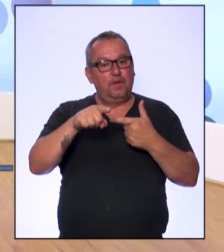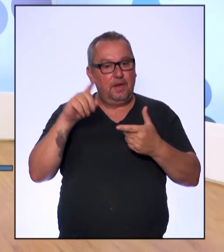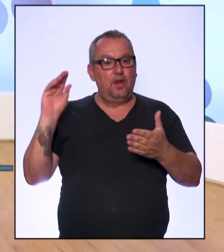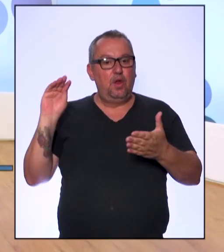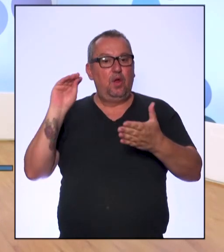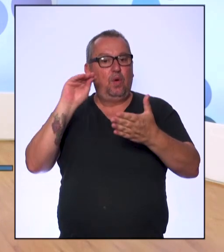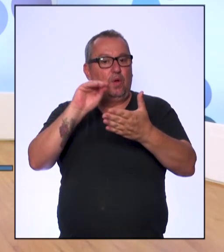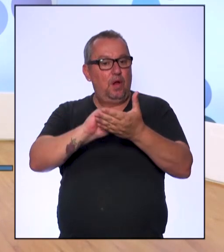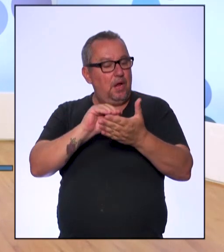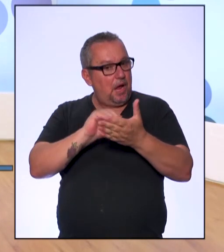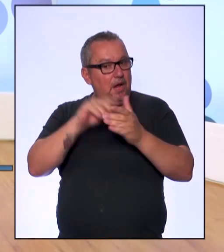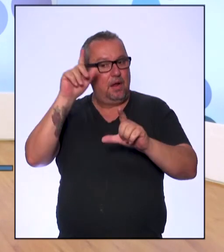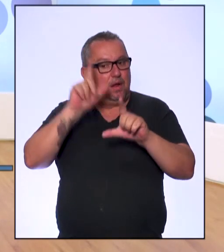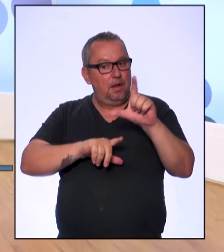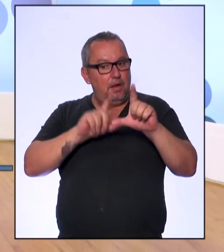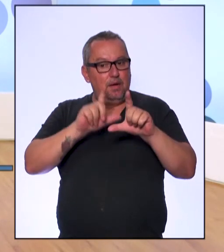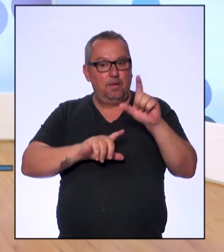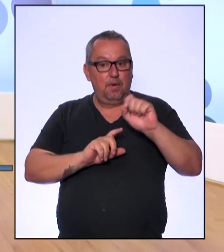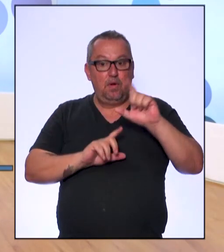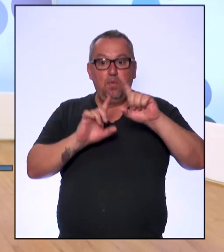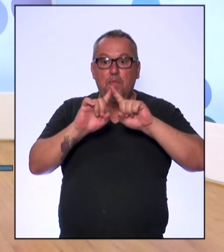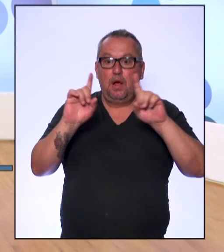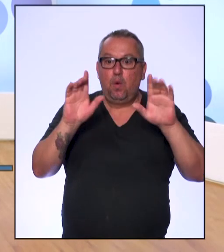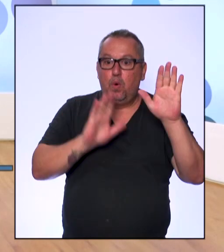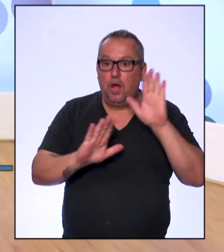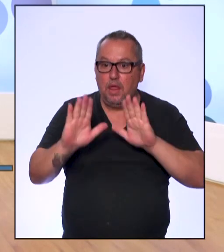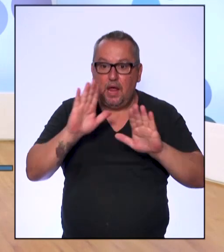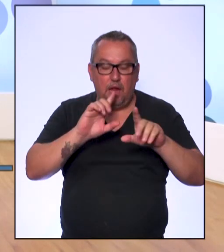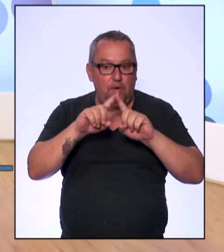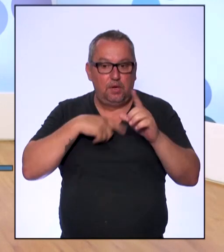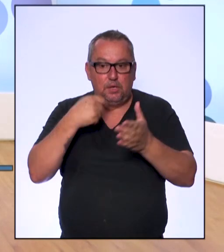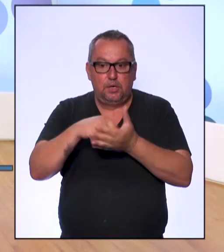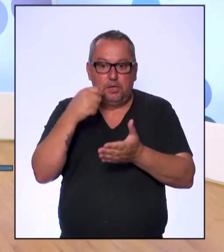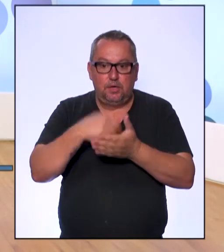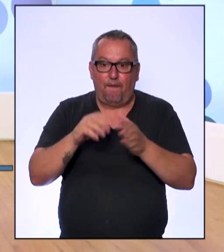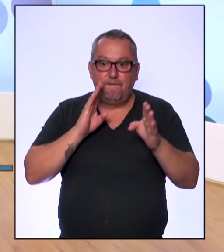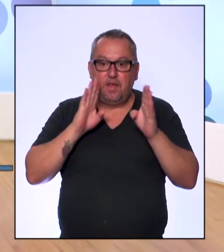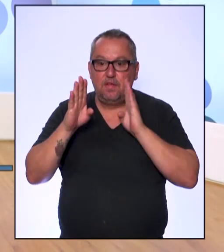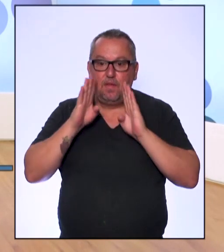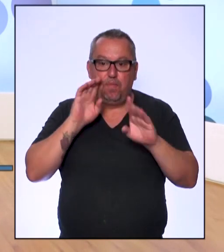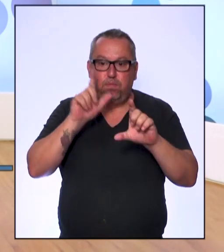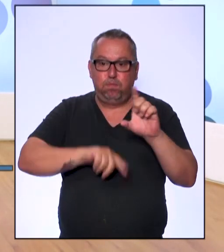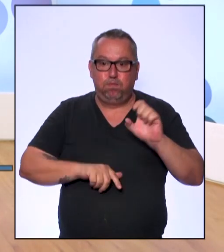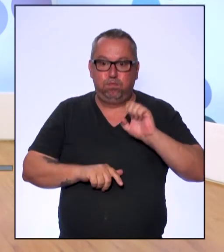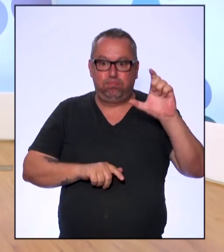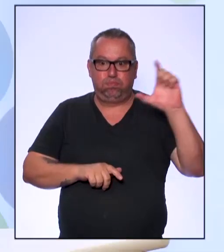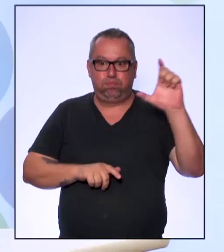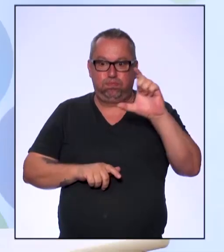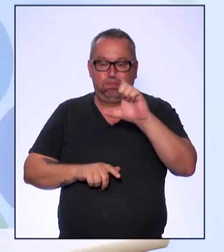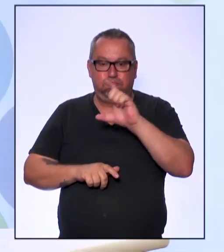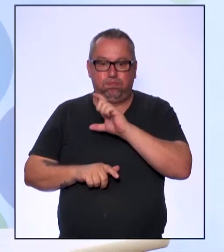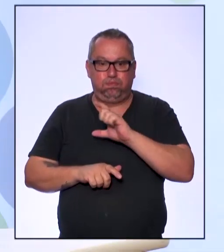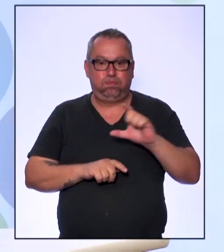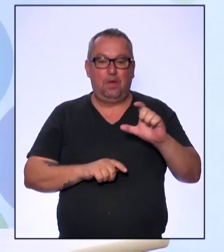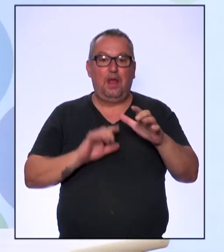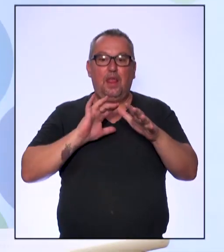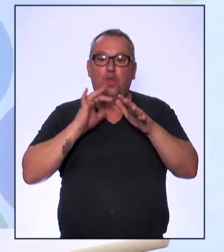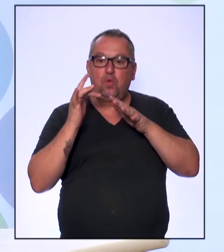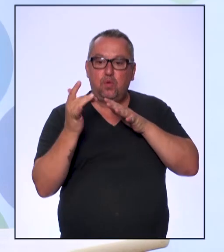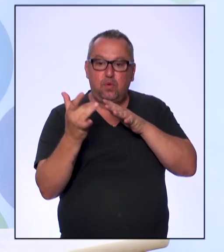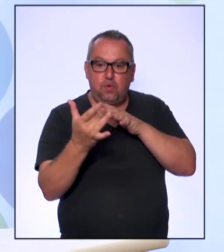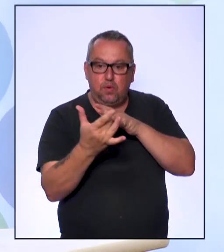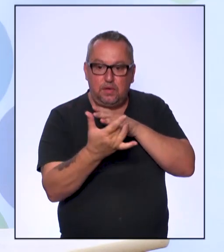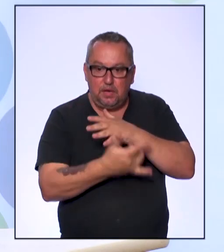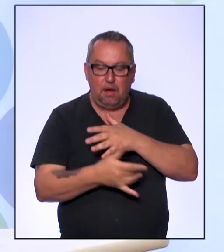colocar letra maiúscula. Mas, gente, cuidado, né? Para ficar escrevendo no Facebook, nas redes sociais, no WhatsApp, com letra